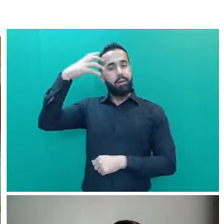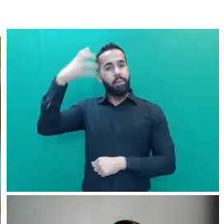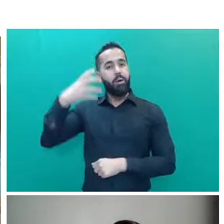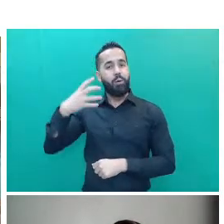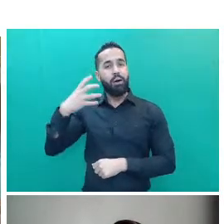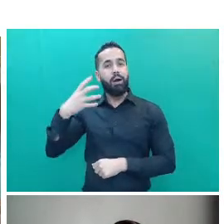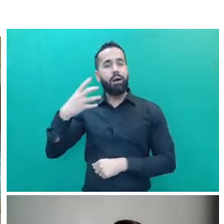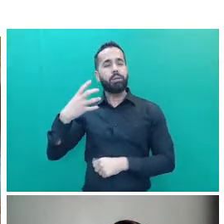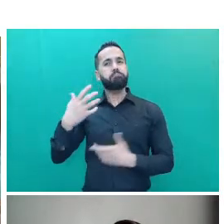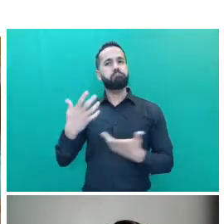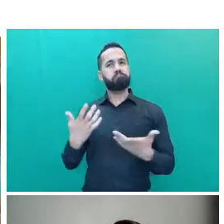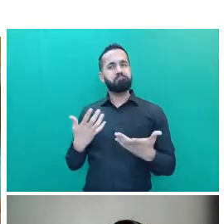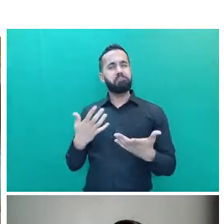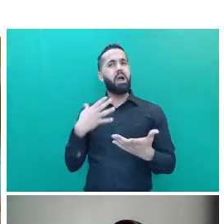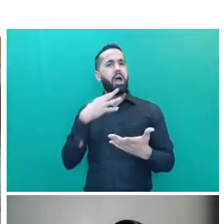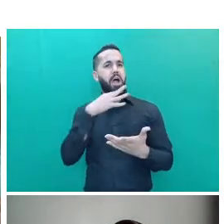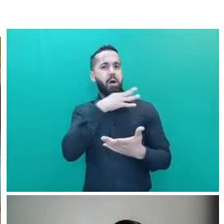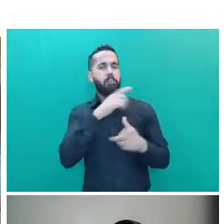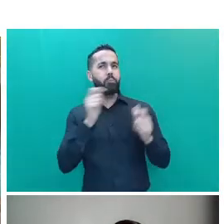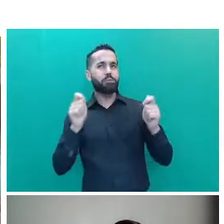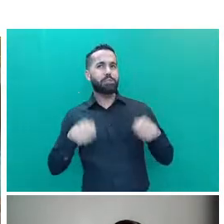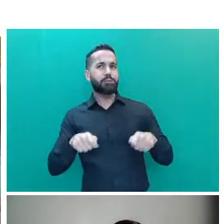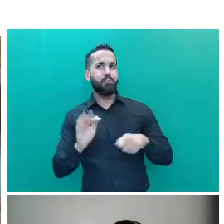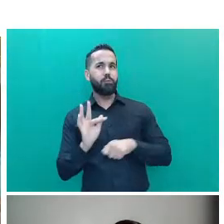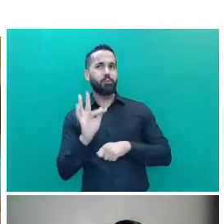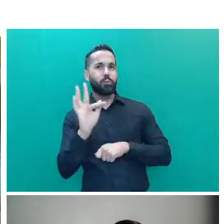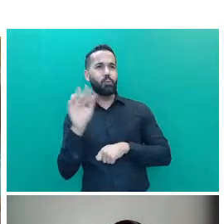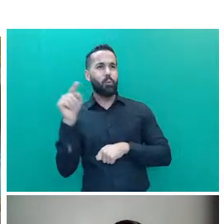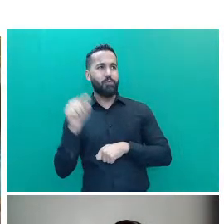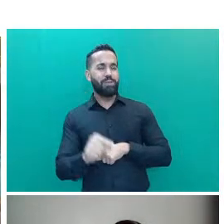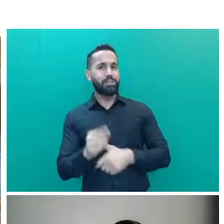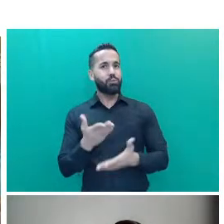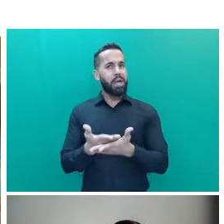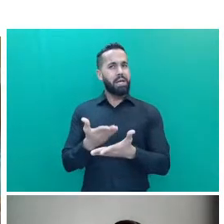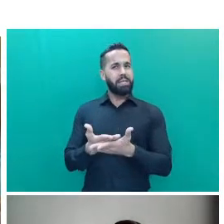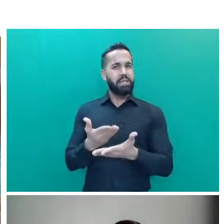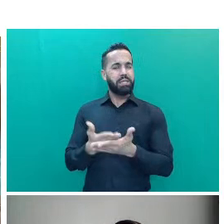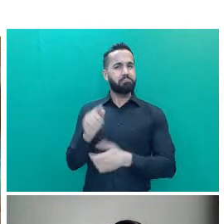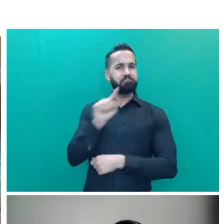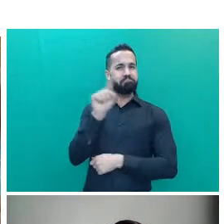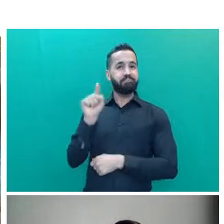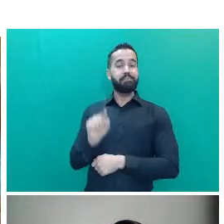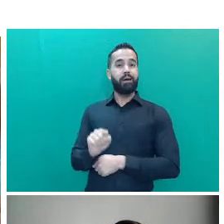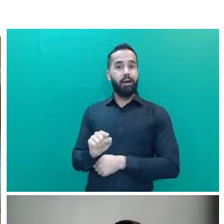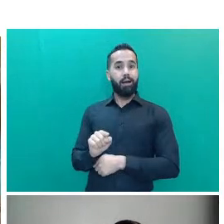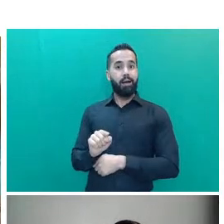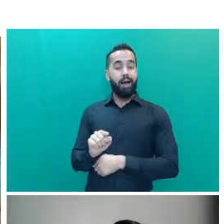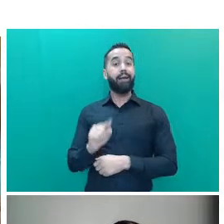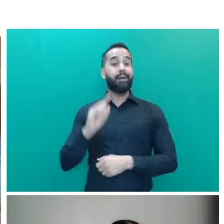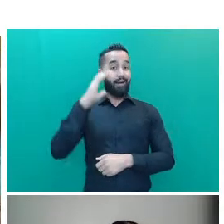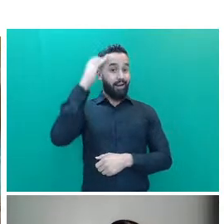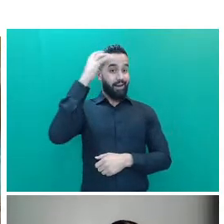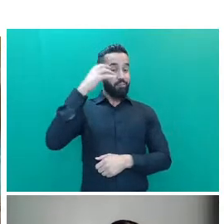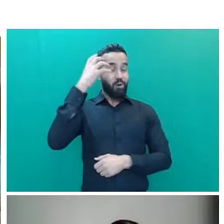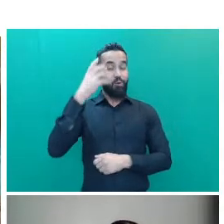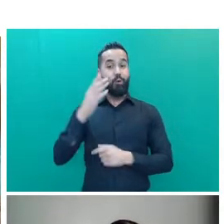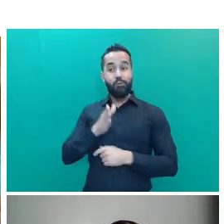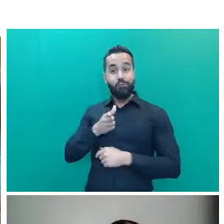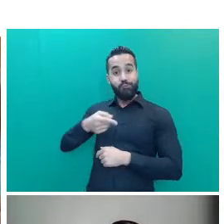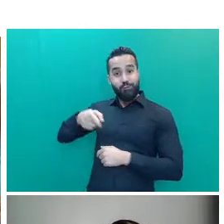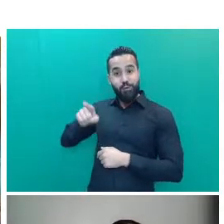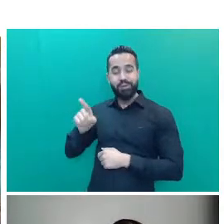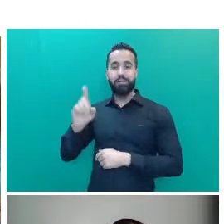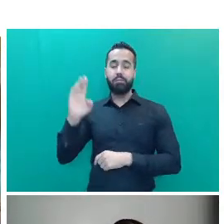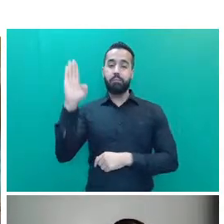será que um dia eu consigo estudar aqui? E quando a Anabel foi para o Brasil uma vez, eu nunca vou esquecer dessa cena, que eu estava